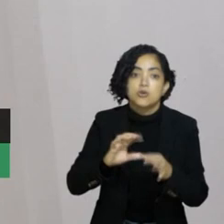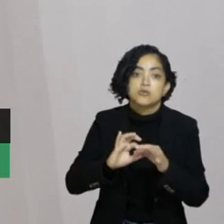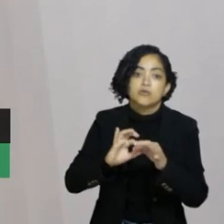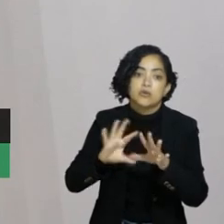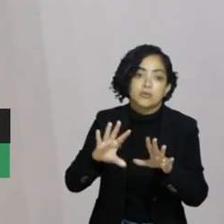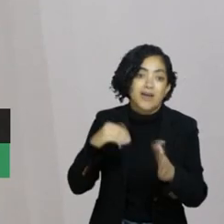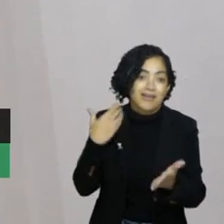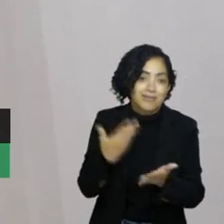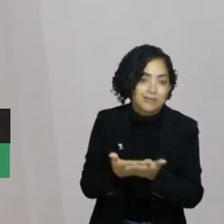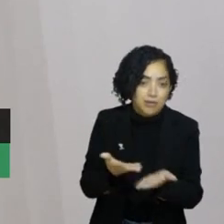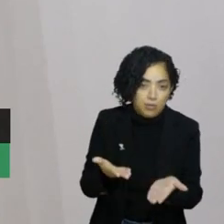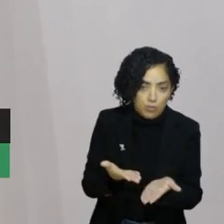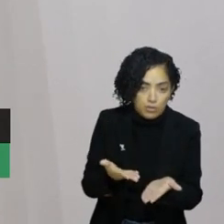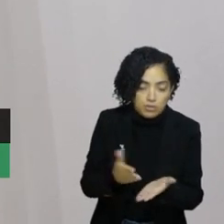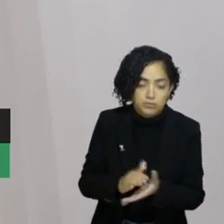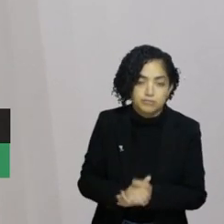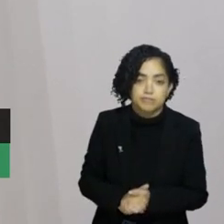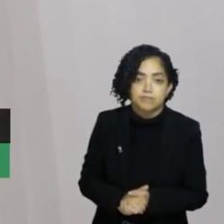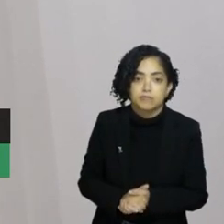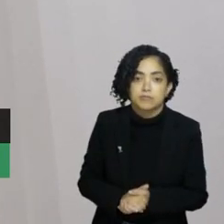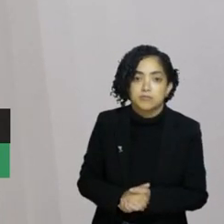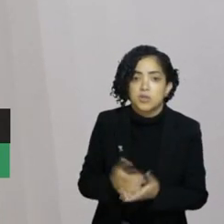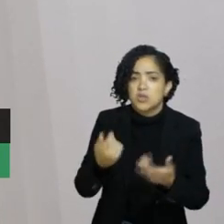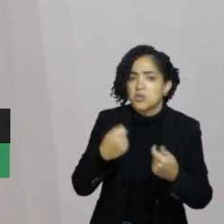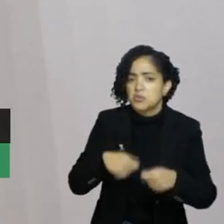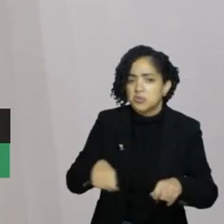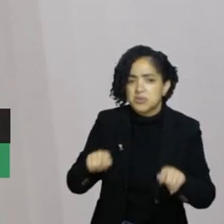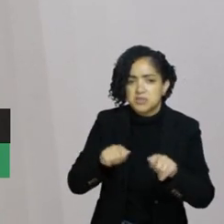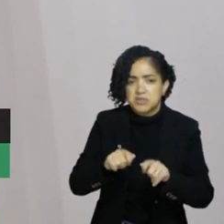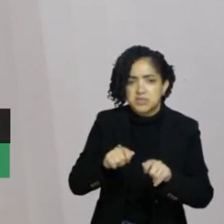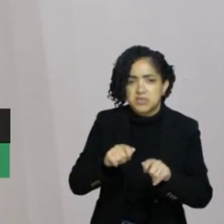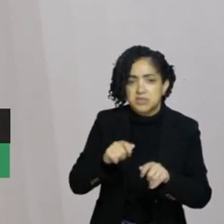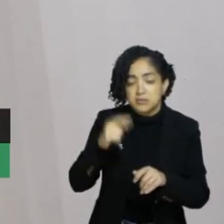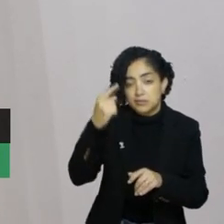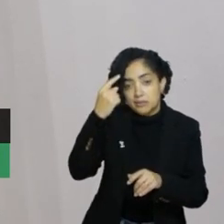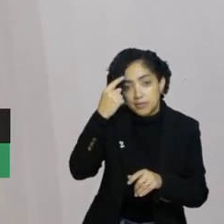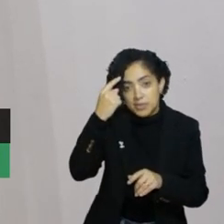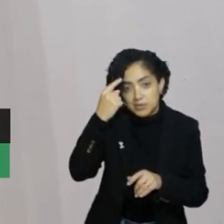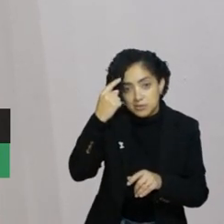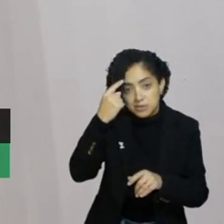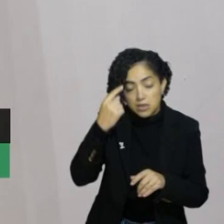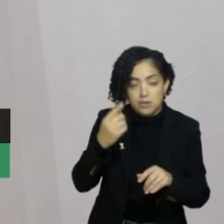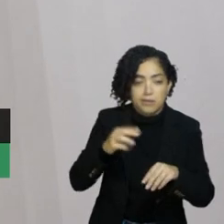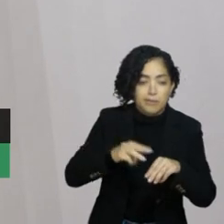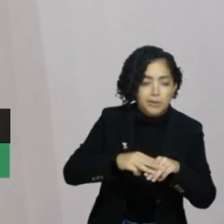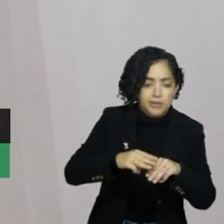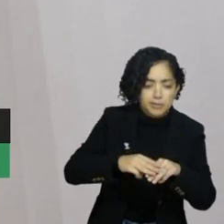agora. Não precisa ter muita noção de matemática e de economia